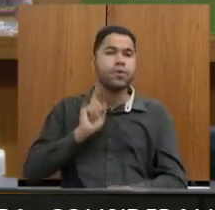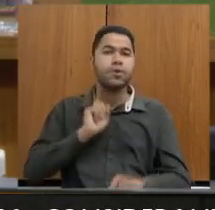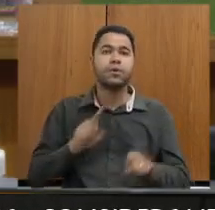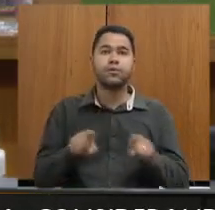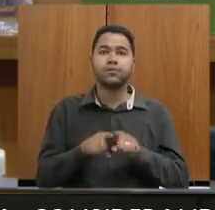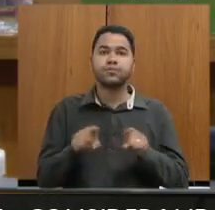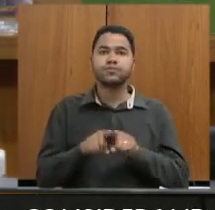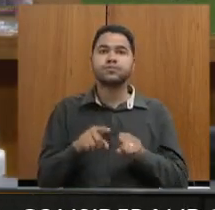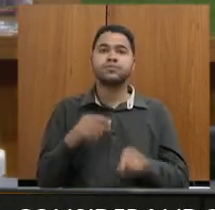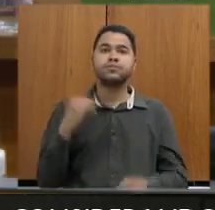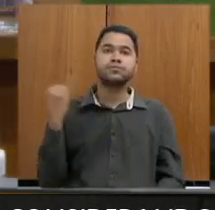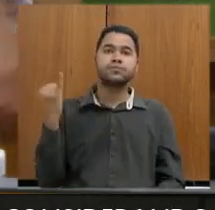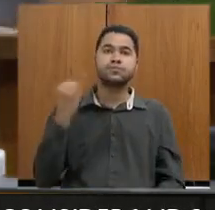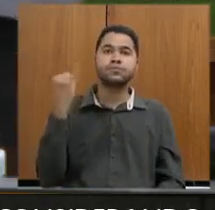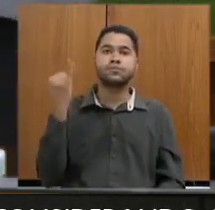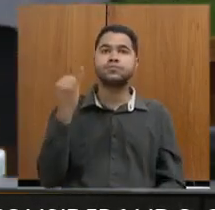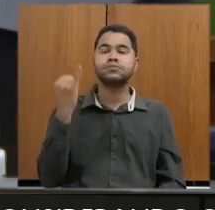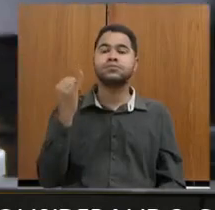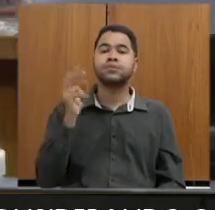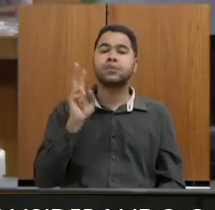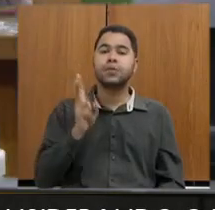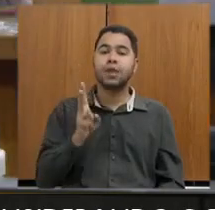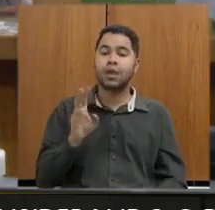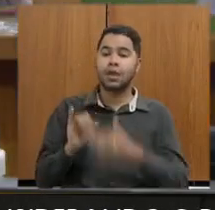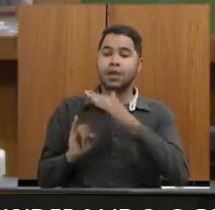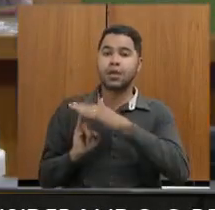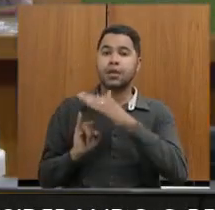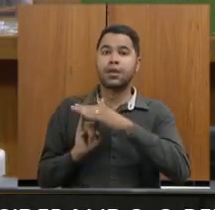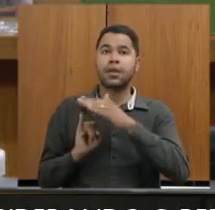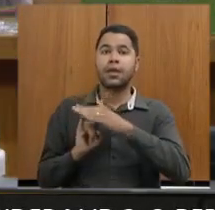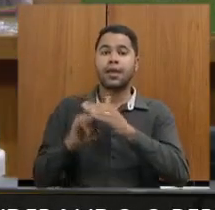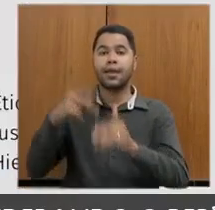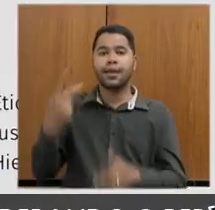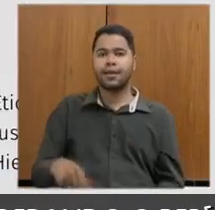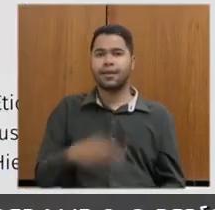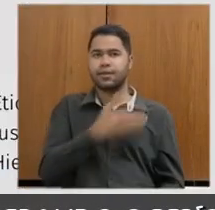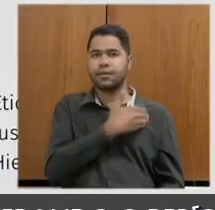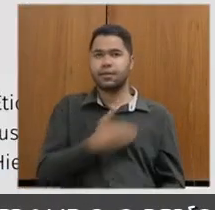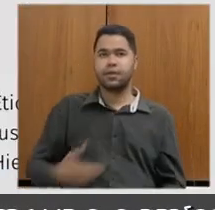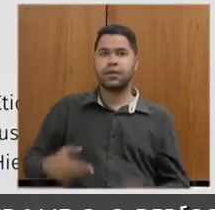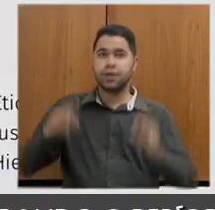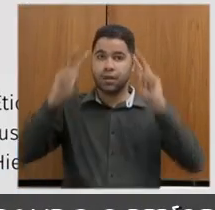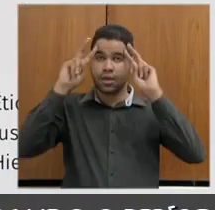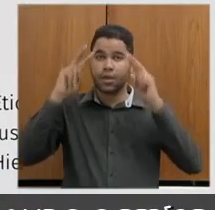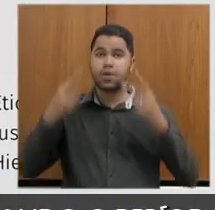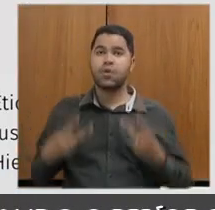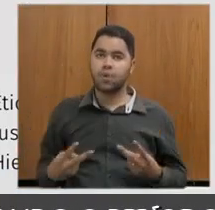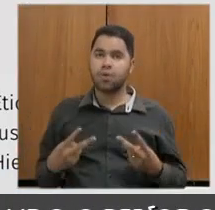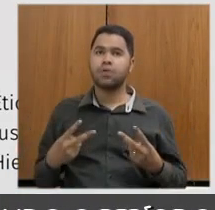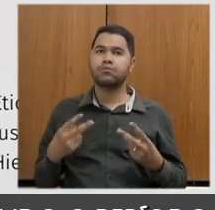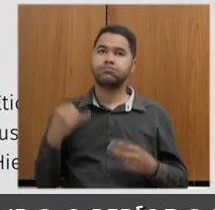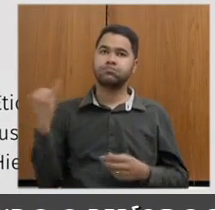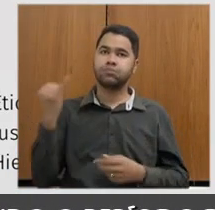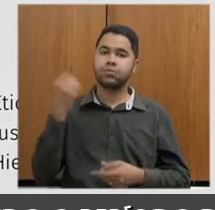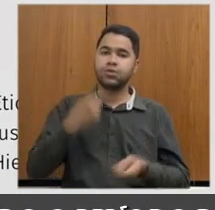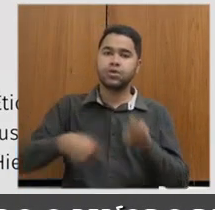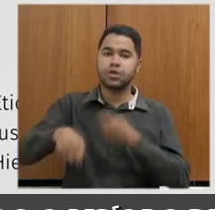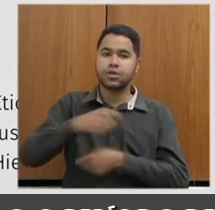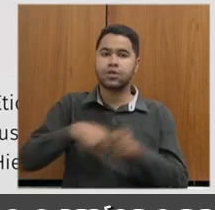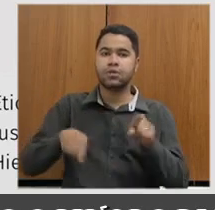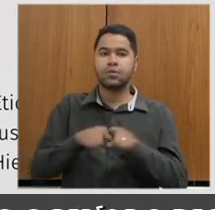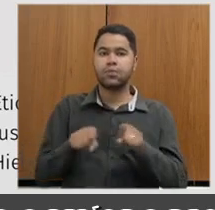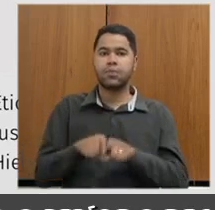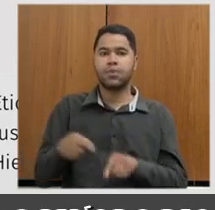importante a nossa visão ela é ser uma inscrição de estado reconhecida pela Excelência em gestão e